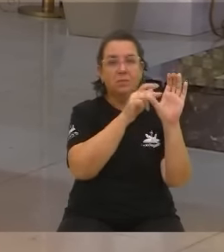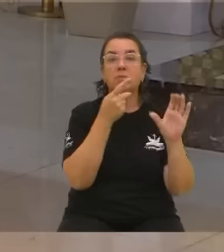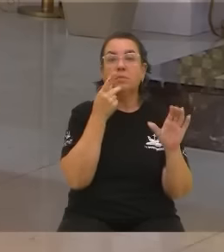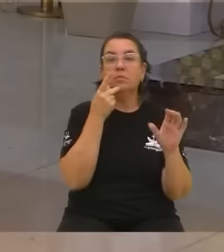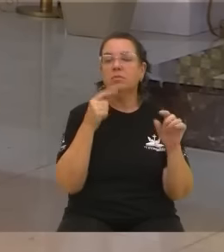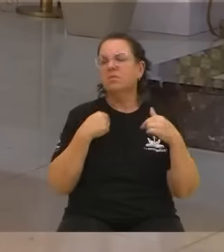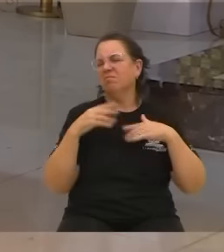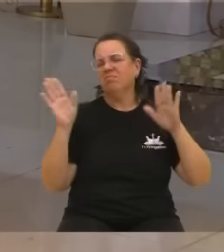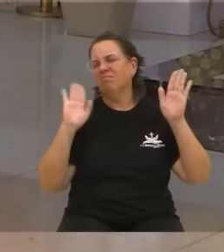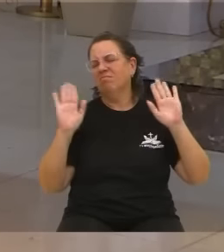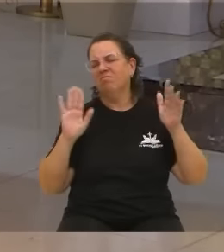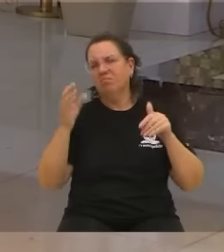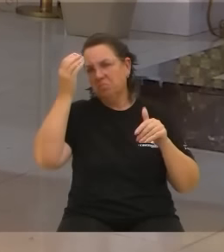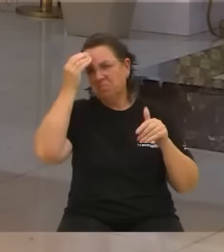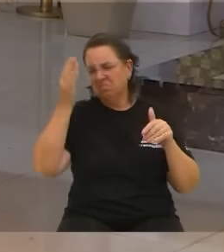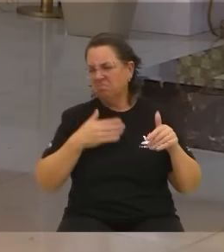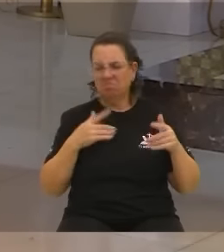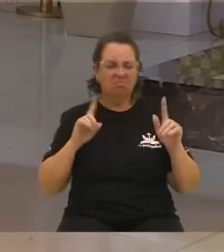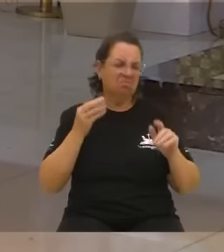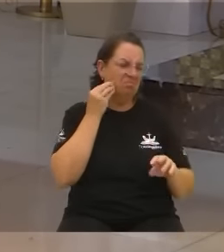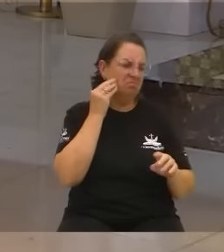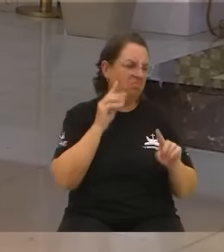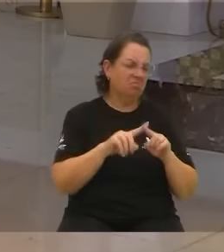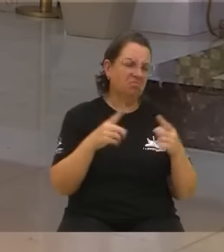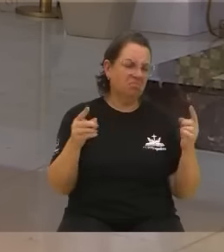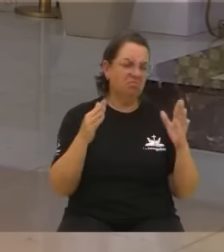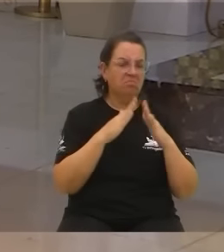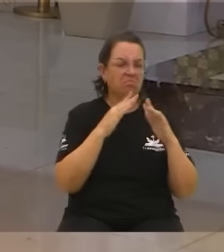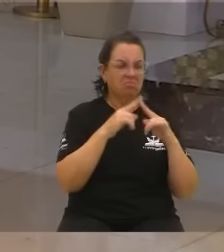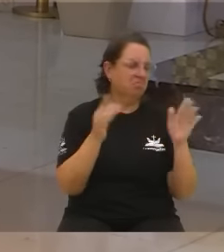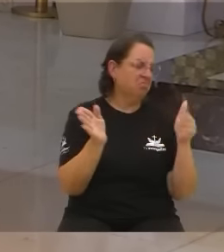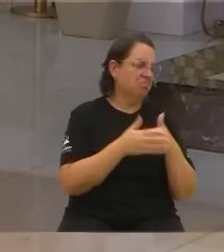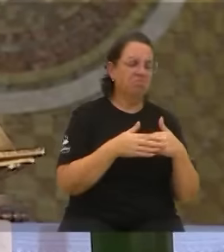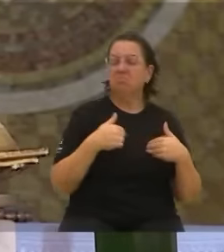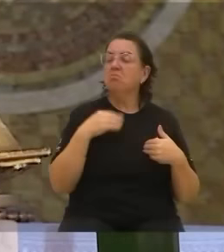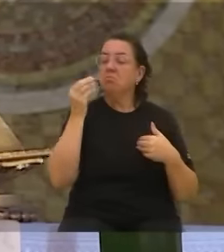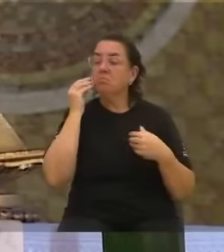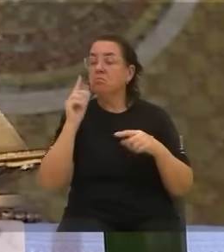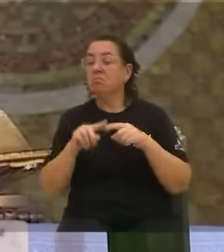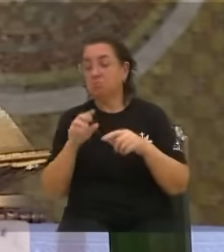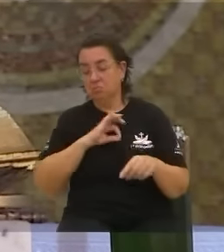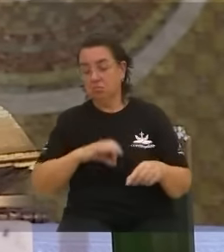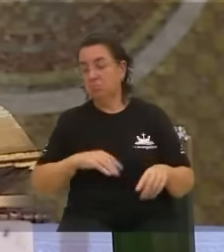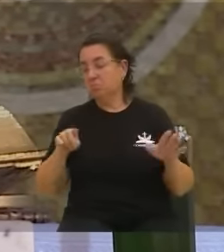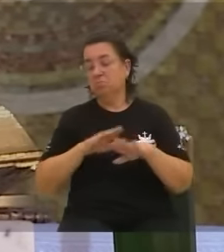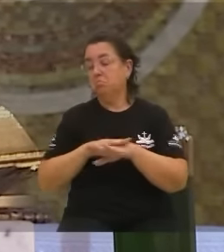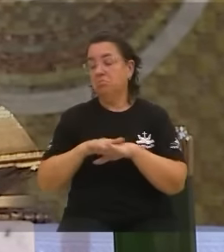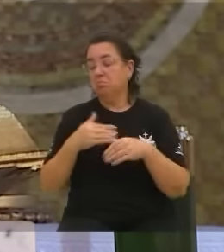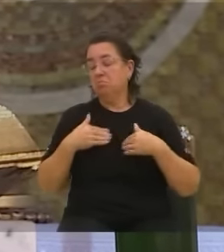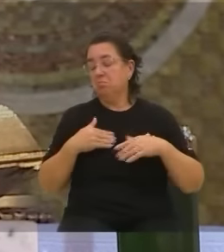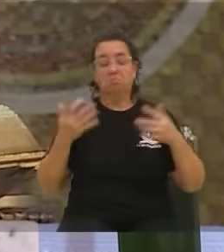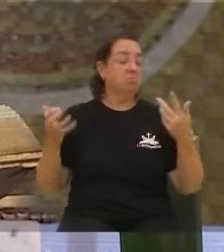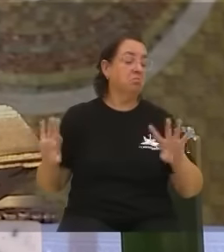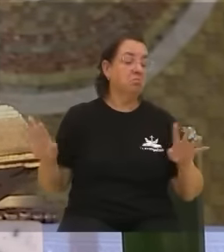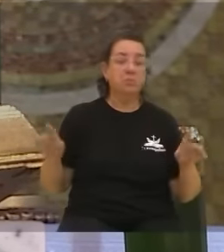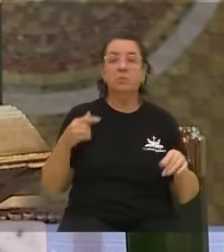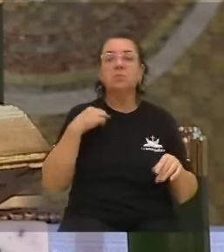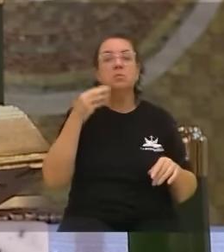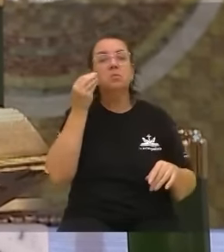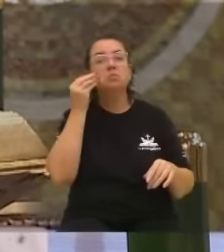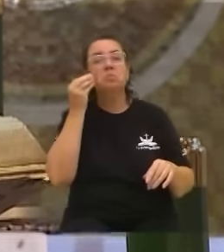tentei. Bom, eu tentei, mas a igreja estava fechada. Eu tentei, mas o padre não me escutou. Eu tentei,